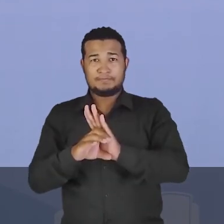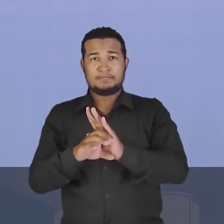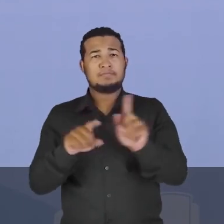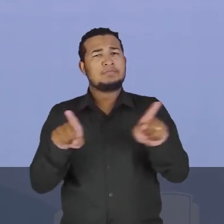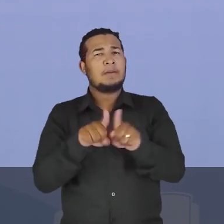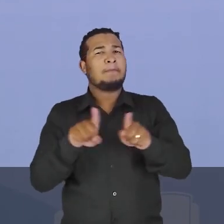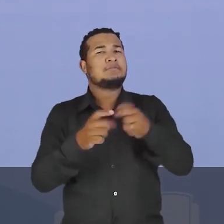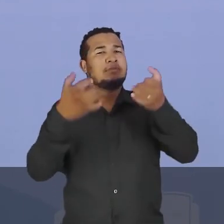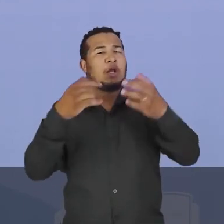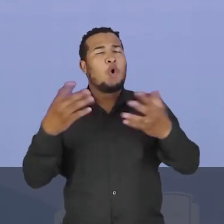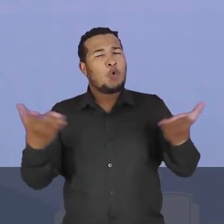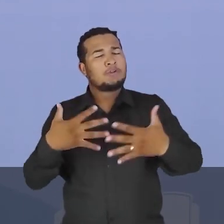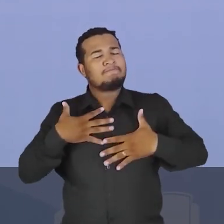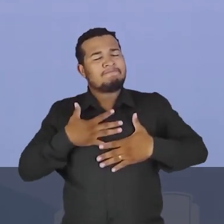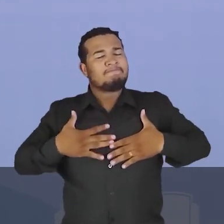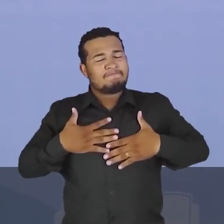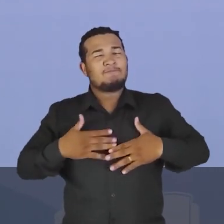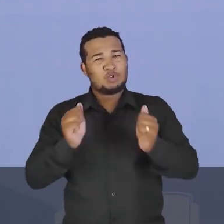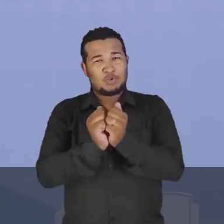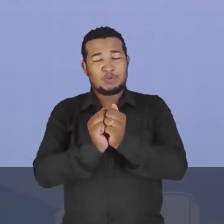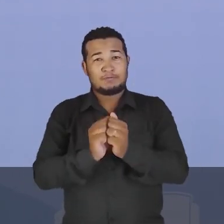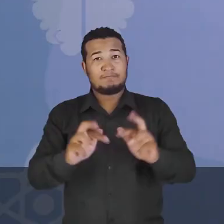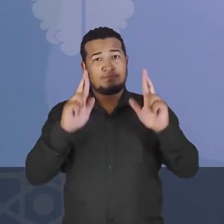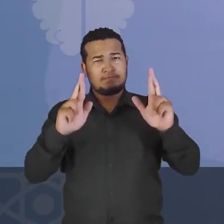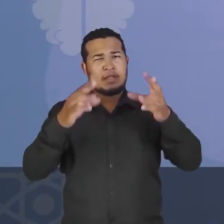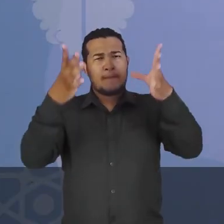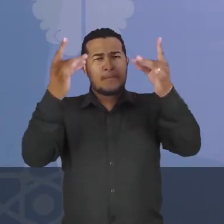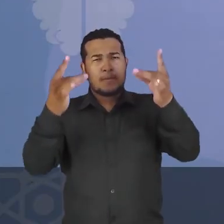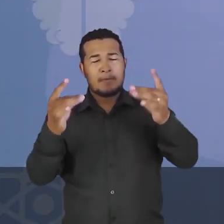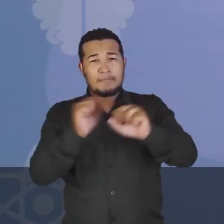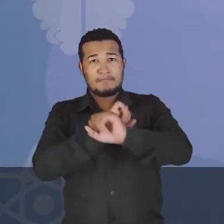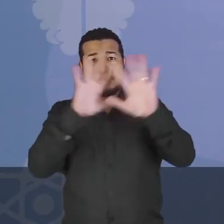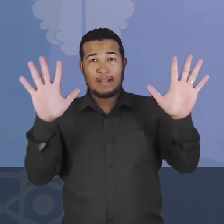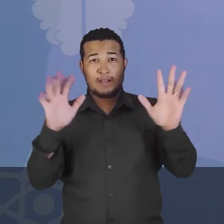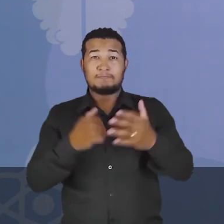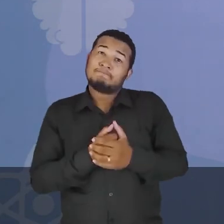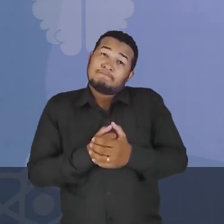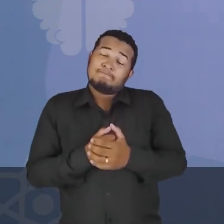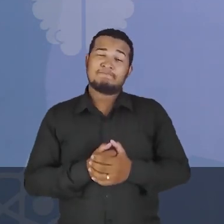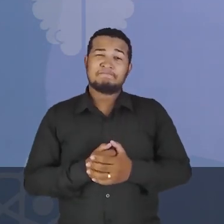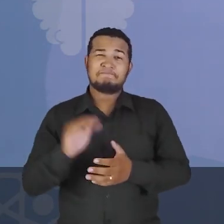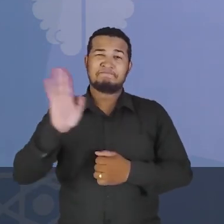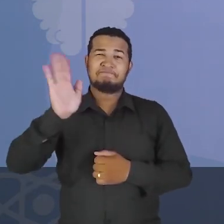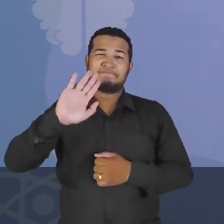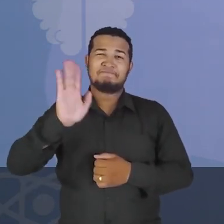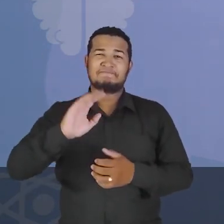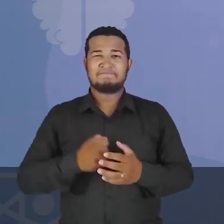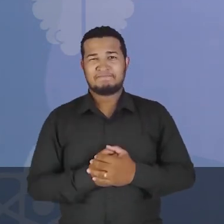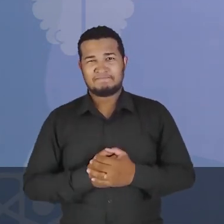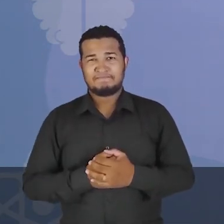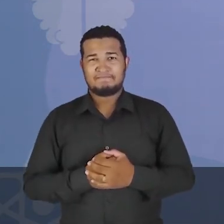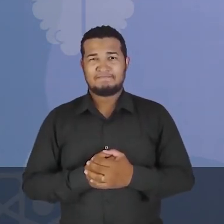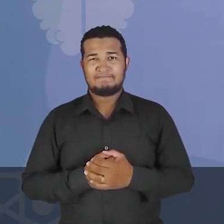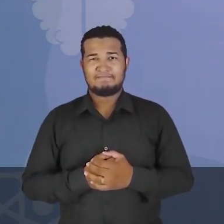que é um grande prazer estar com você. Espero que tenha ficado tudo entendido e nos vemos até a próxima aula.